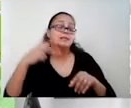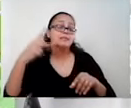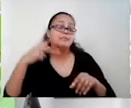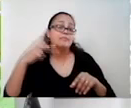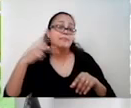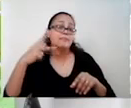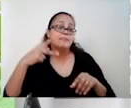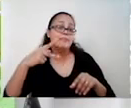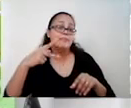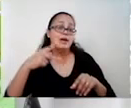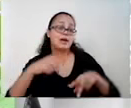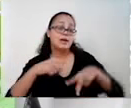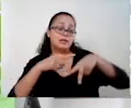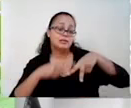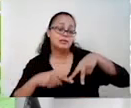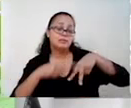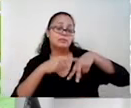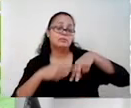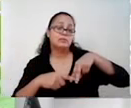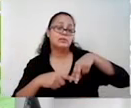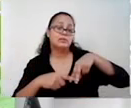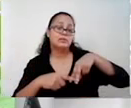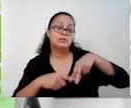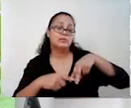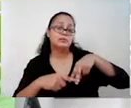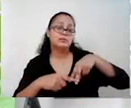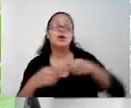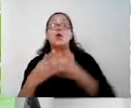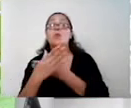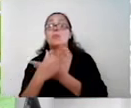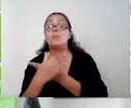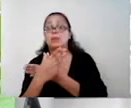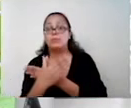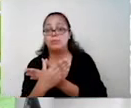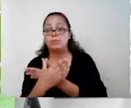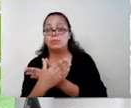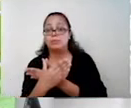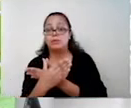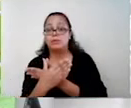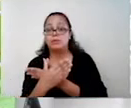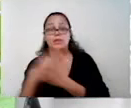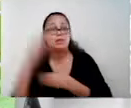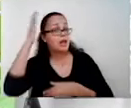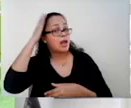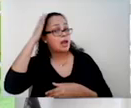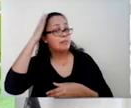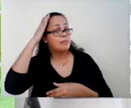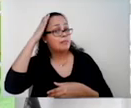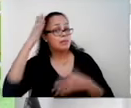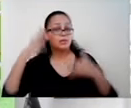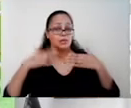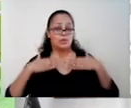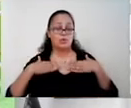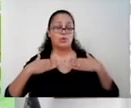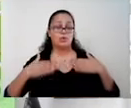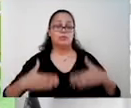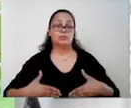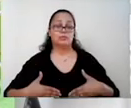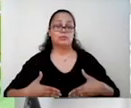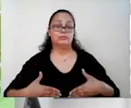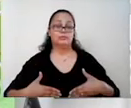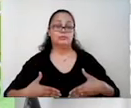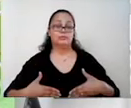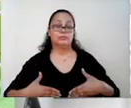duas. Uma borboleta, nitidamente observamos cabeça, tórax e abdômen. Um par